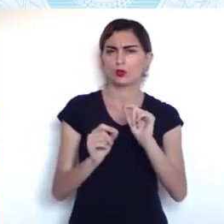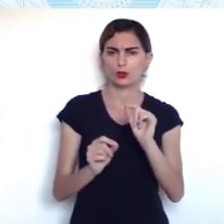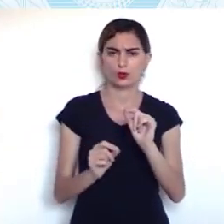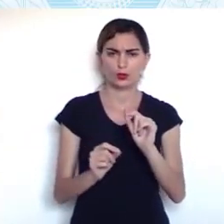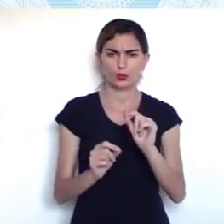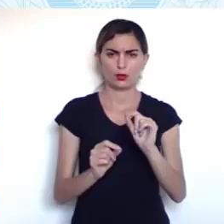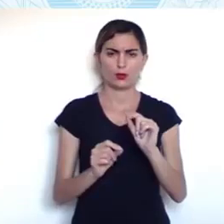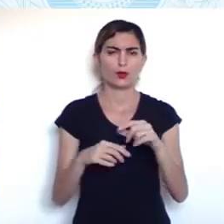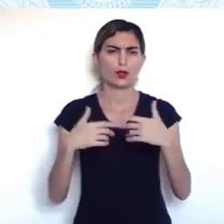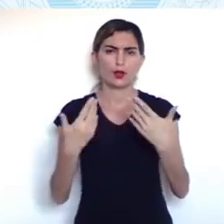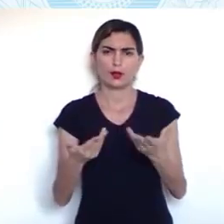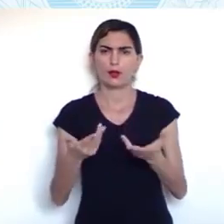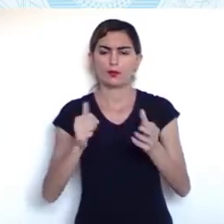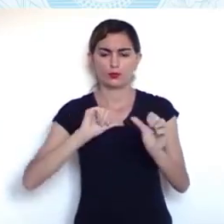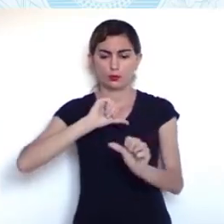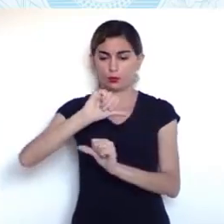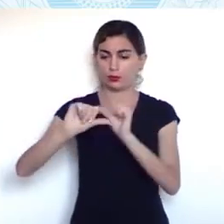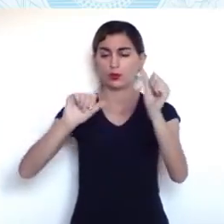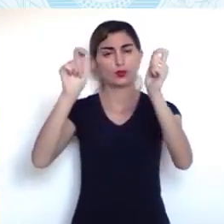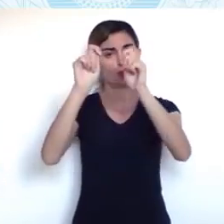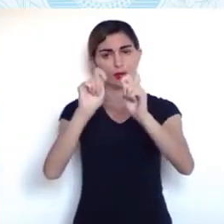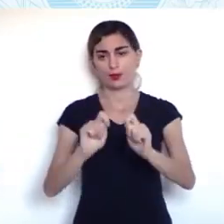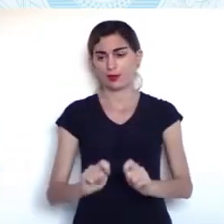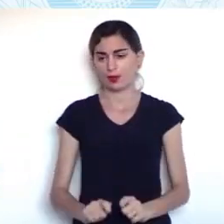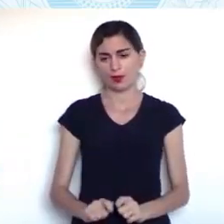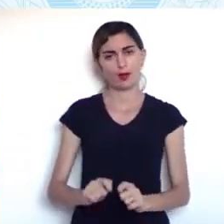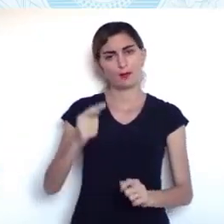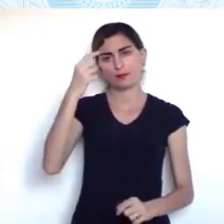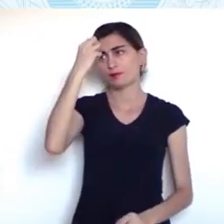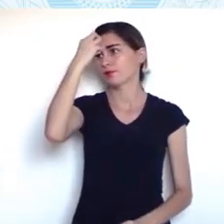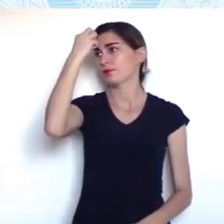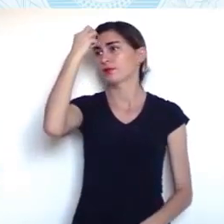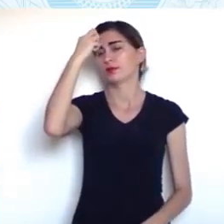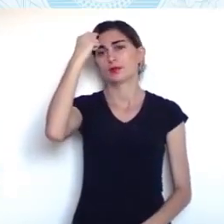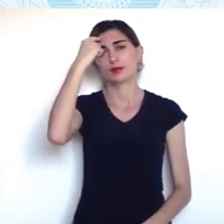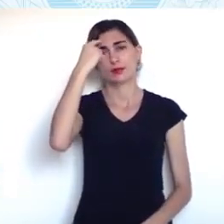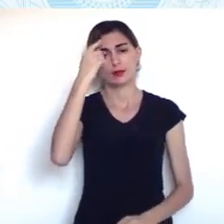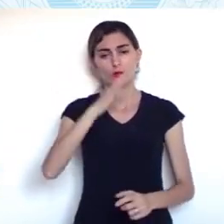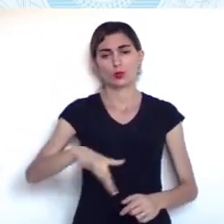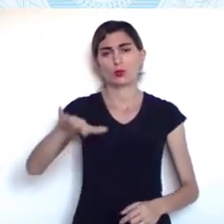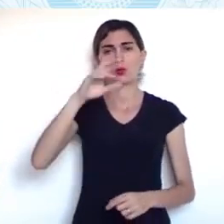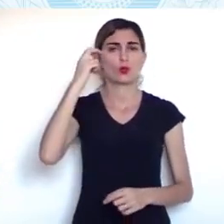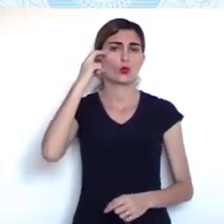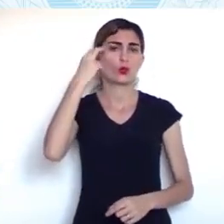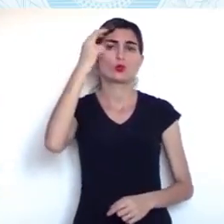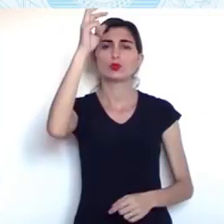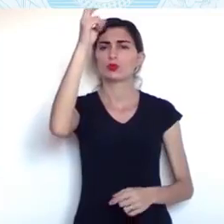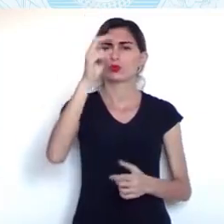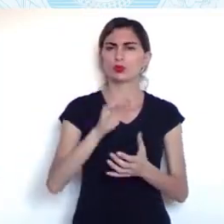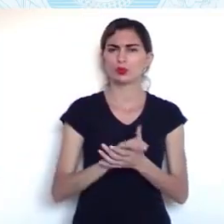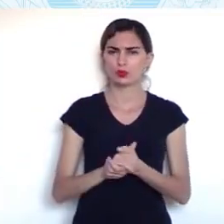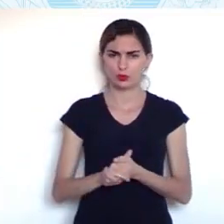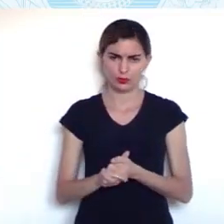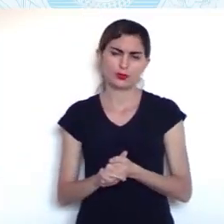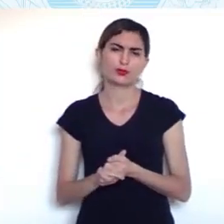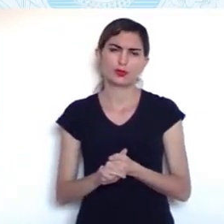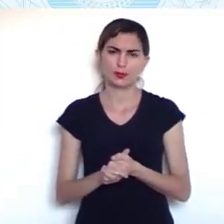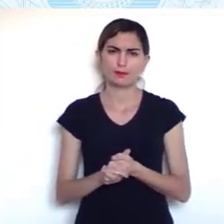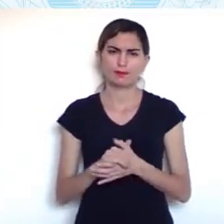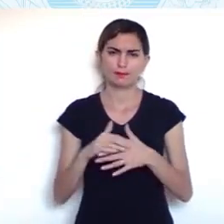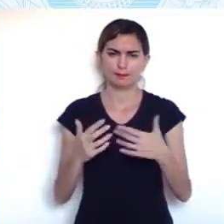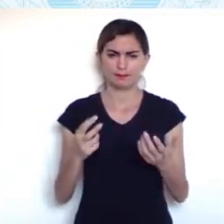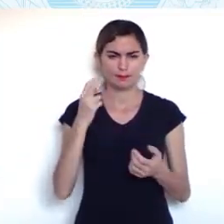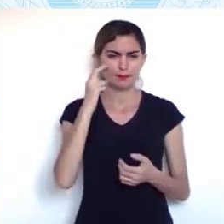o renascimento é a mudança da mentalidade cultural